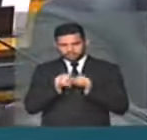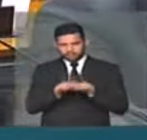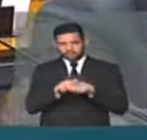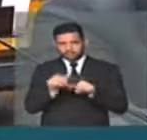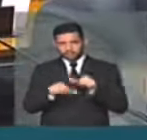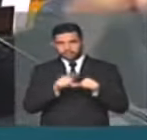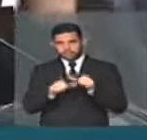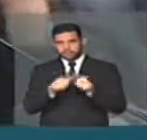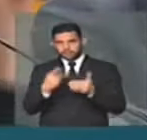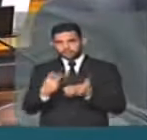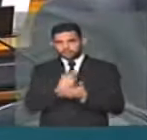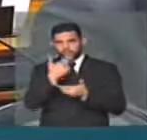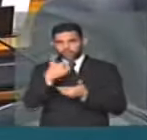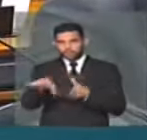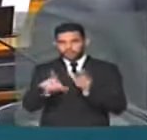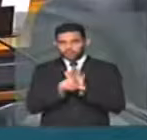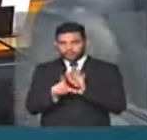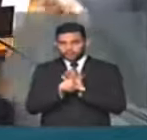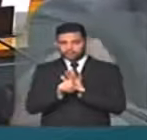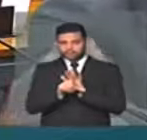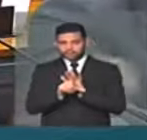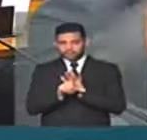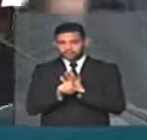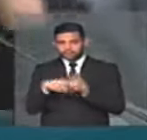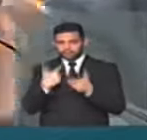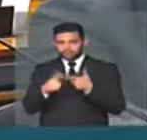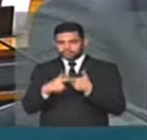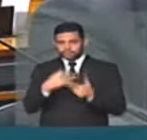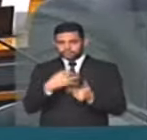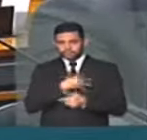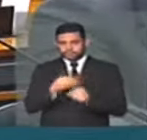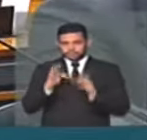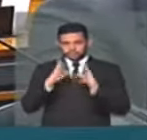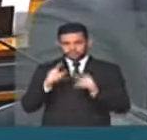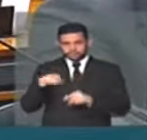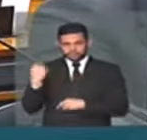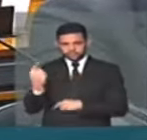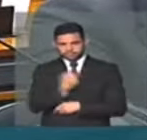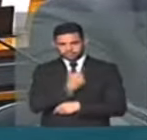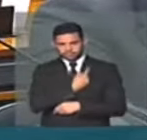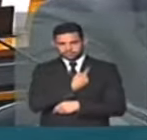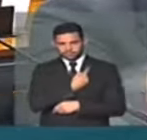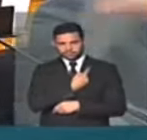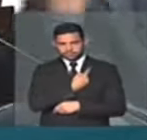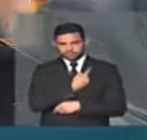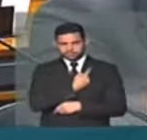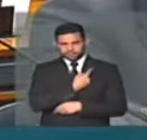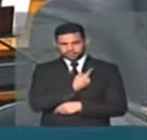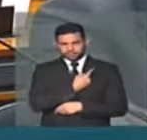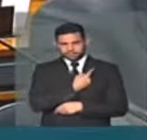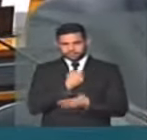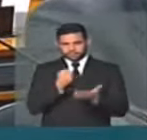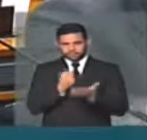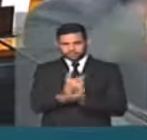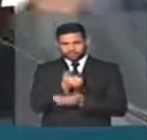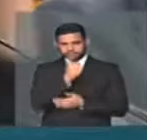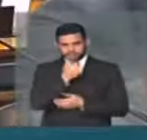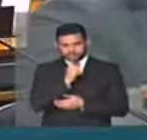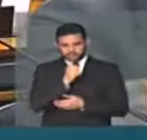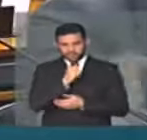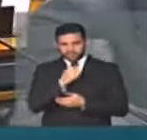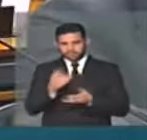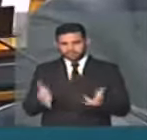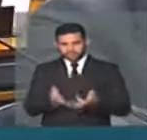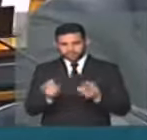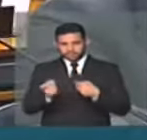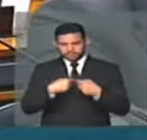Essa alteração vai implicar em outras leis que vão implicar nos filhos de todos nós, né? De compra de bebida alcoólica,